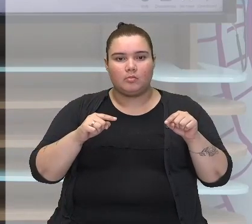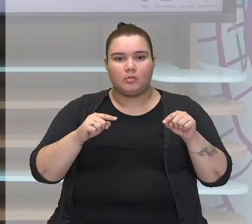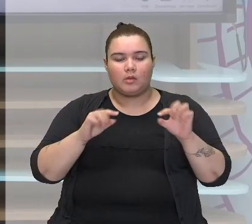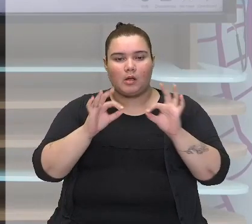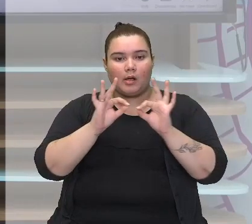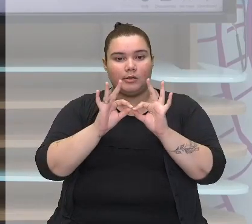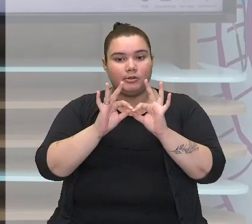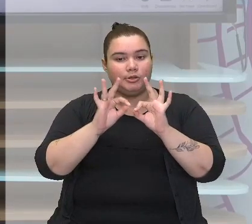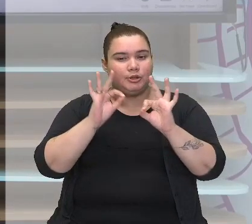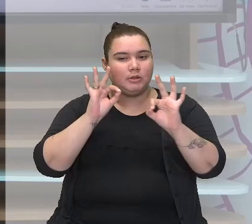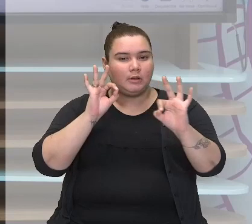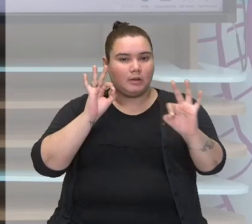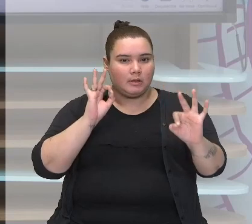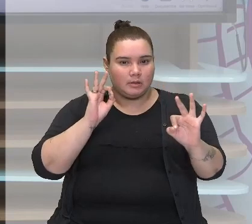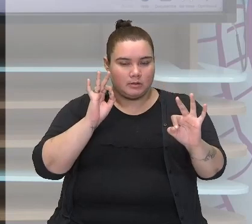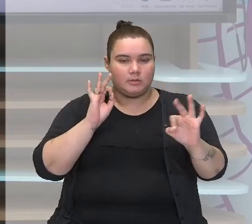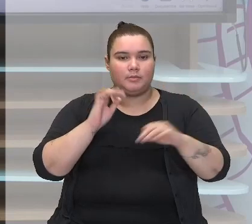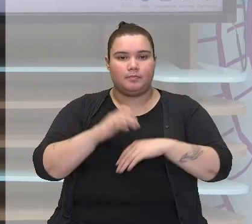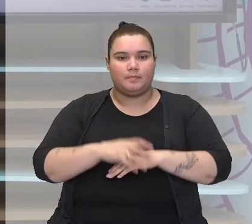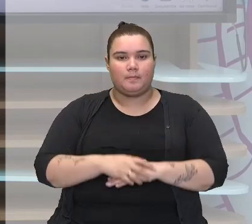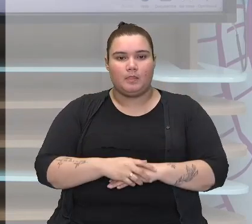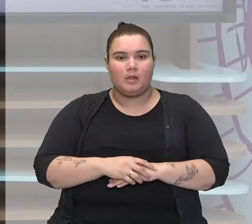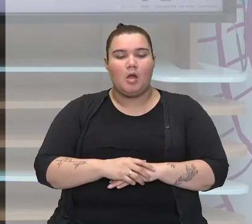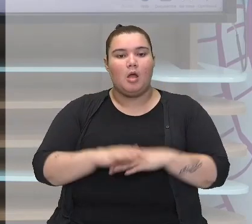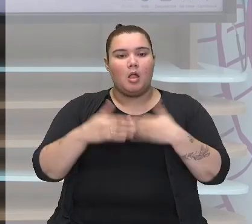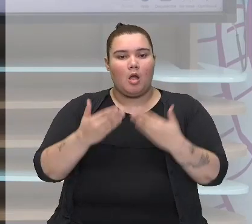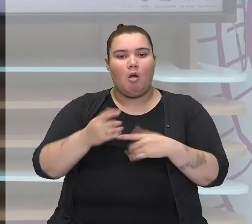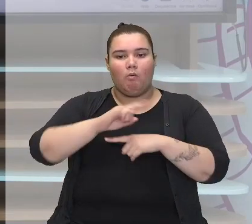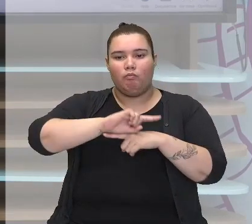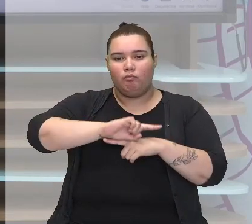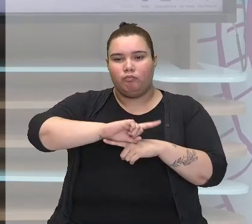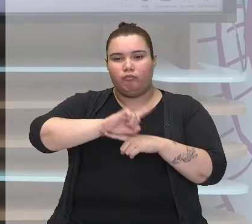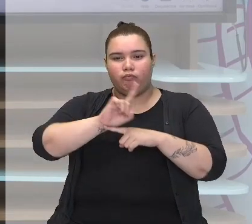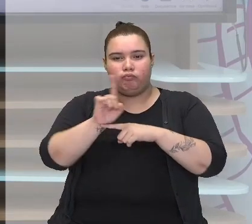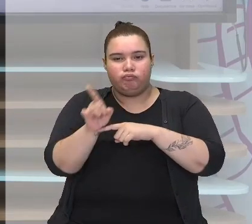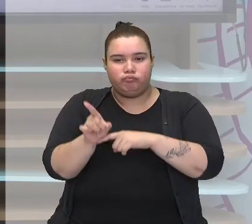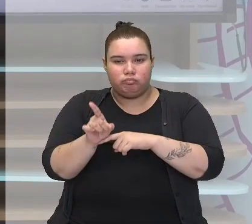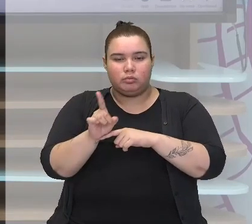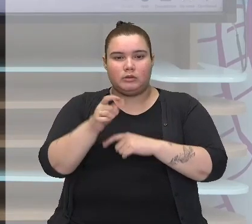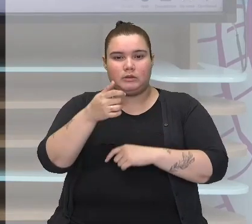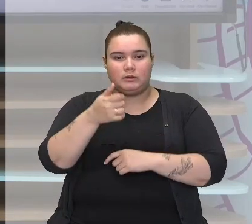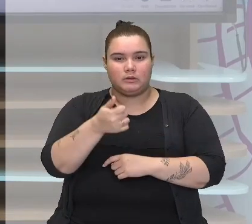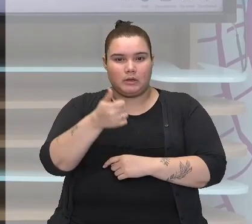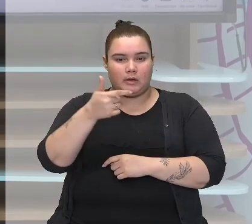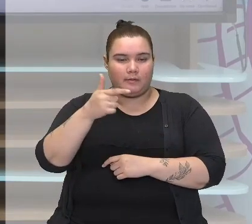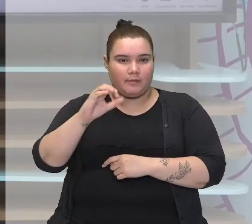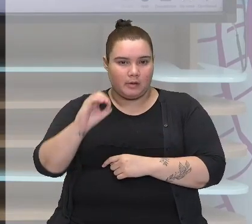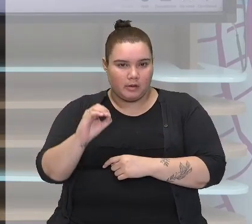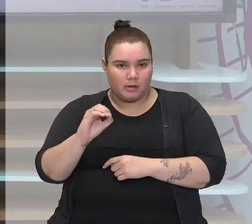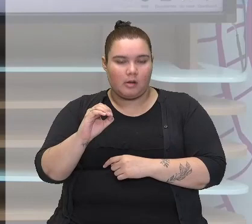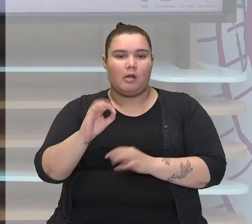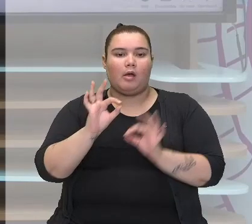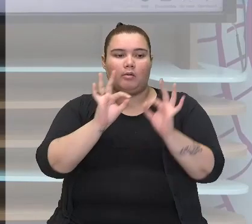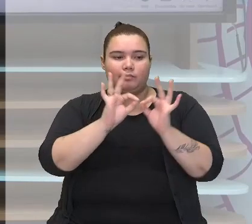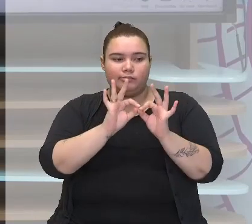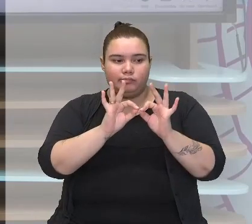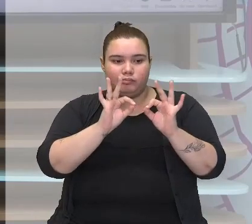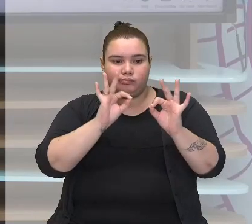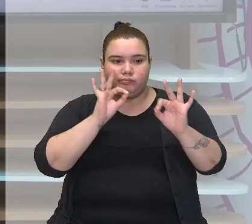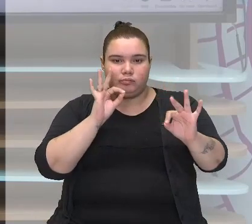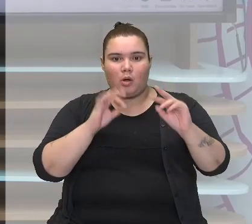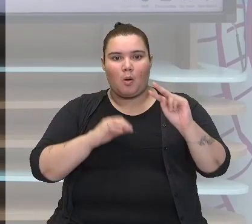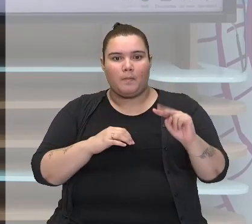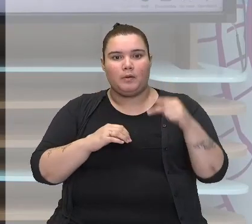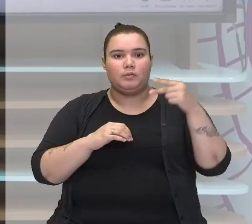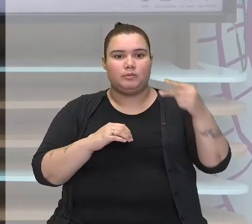uma determinada distância. Depois ele aumentou a velocidade, automaticamente ele percorreu uma distância